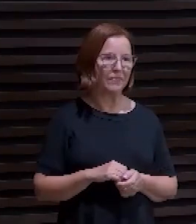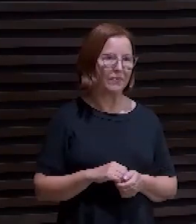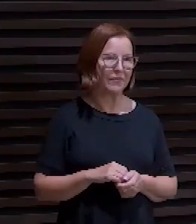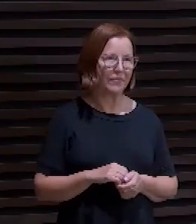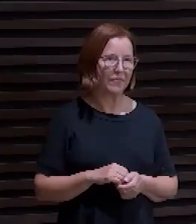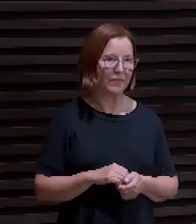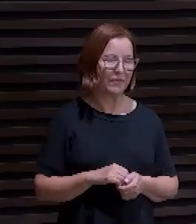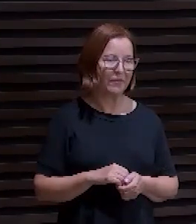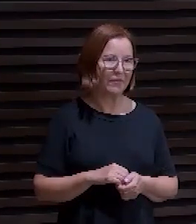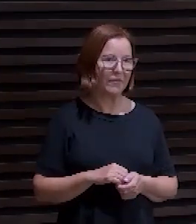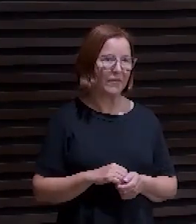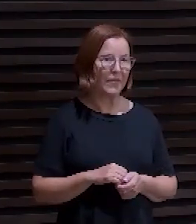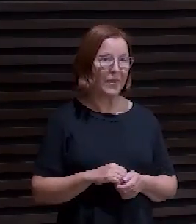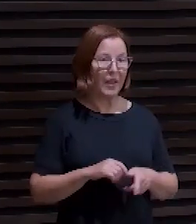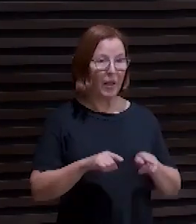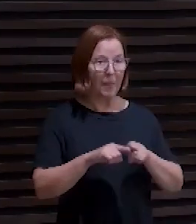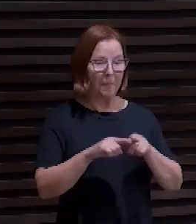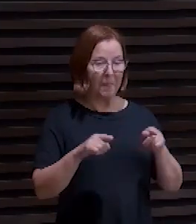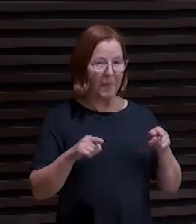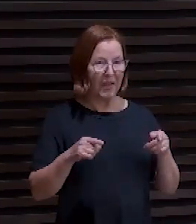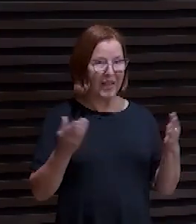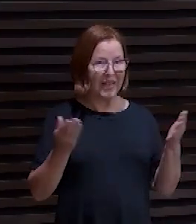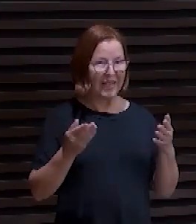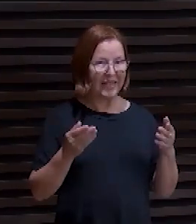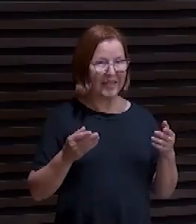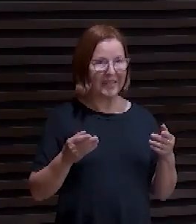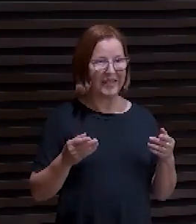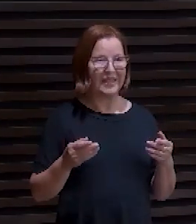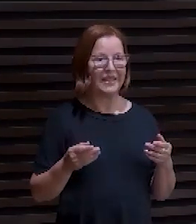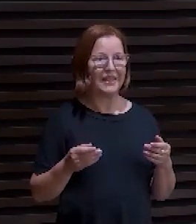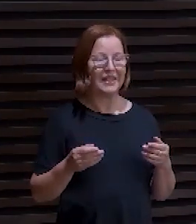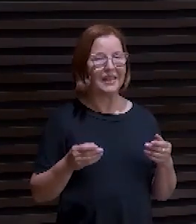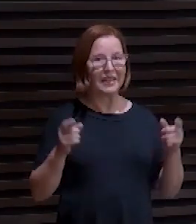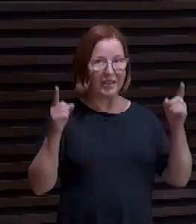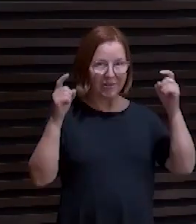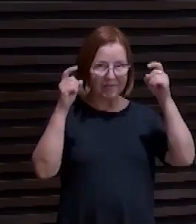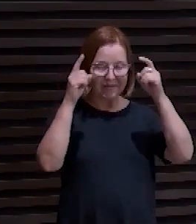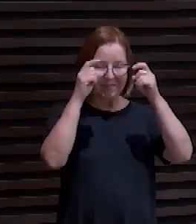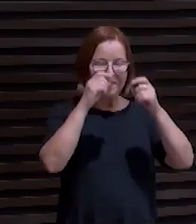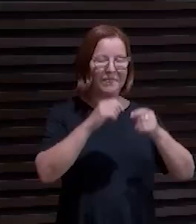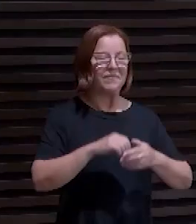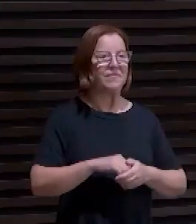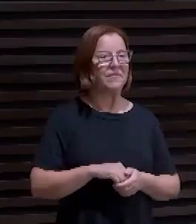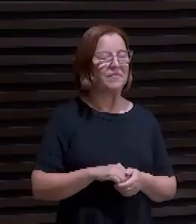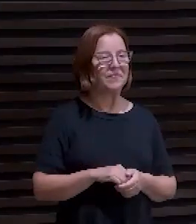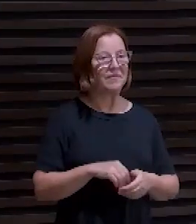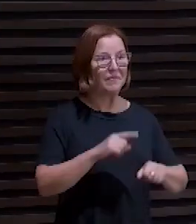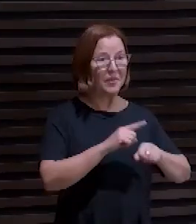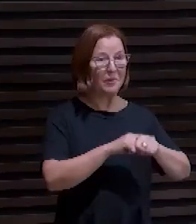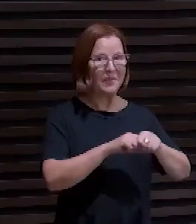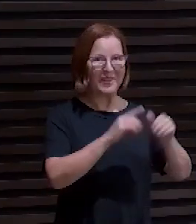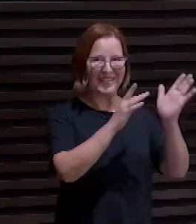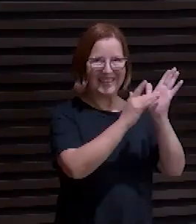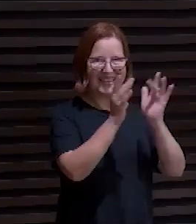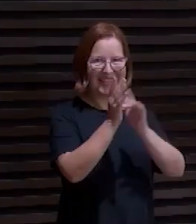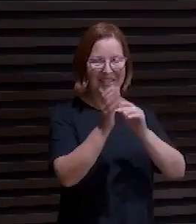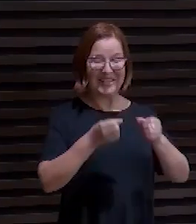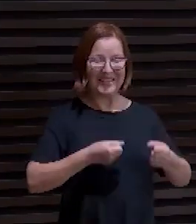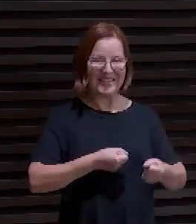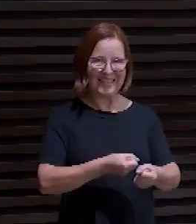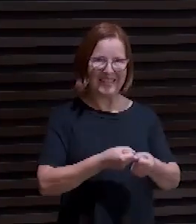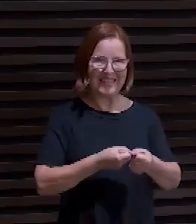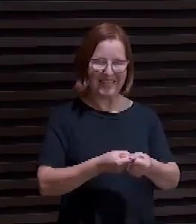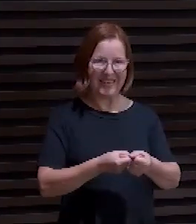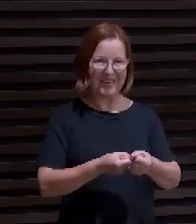Agora, é aqui que torna a coisa mais complicada. Quando Jesus foi tentado,